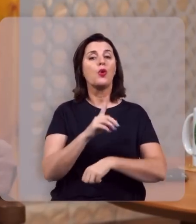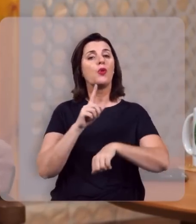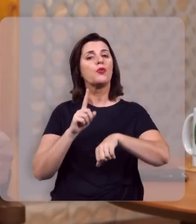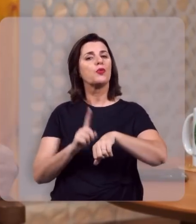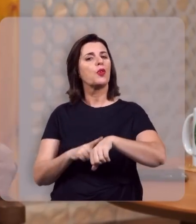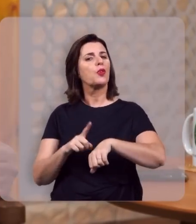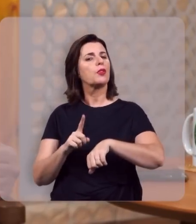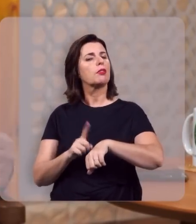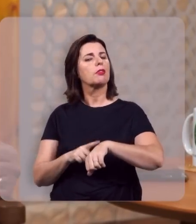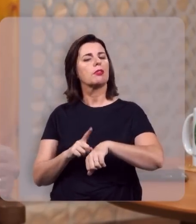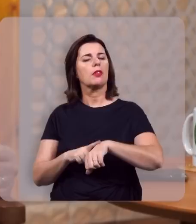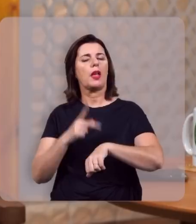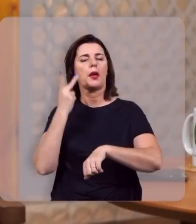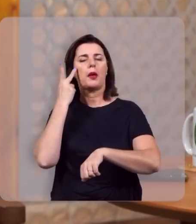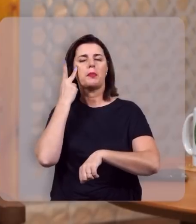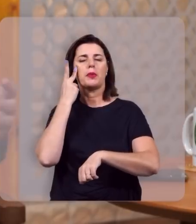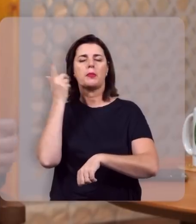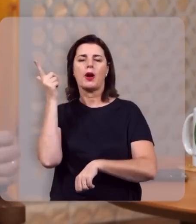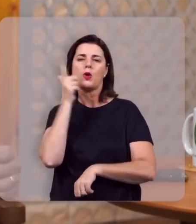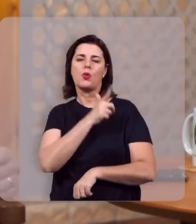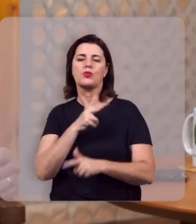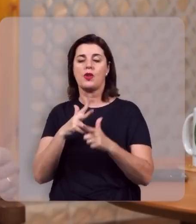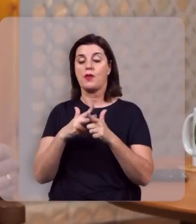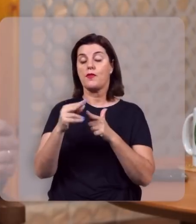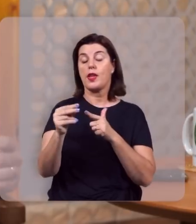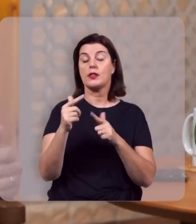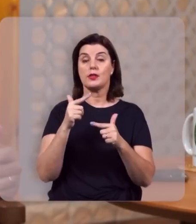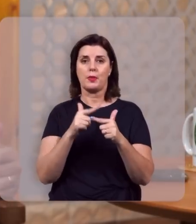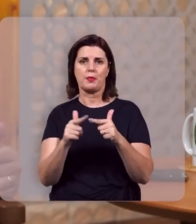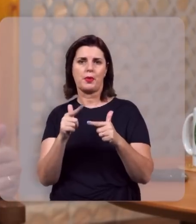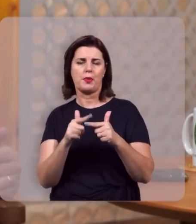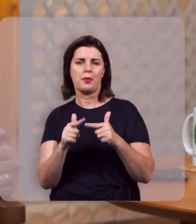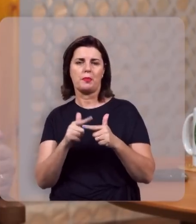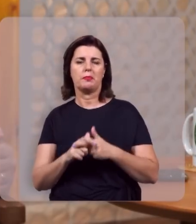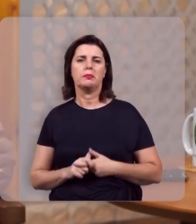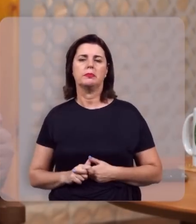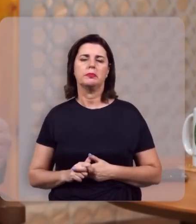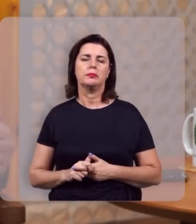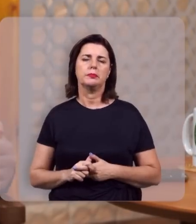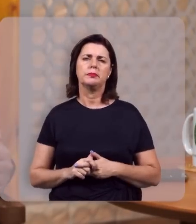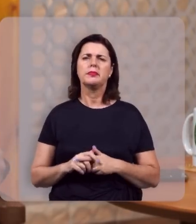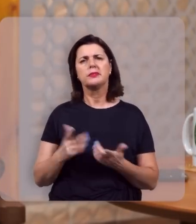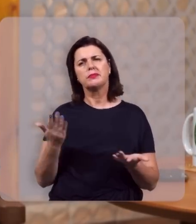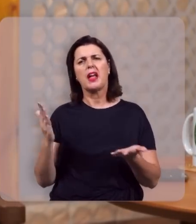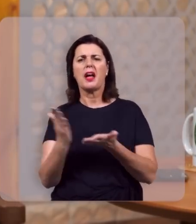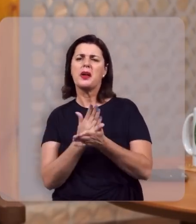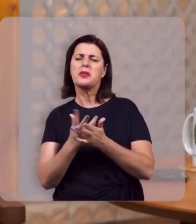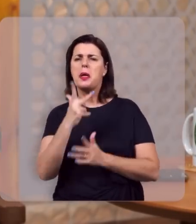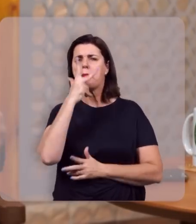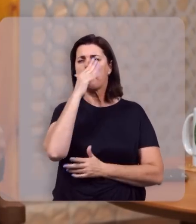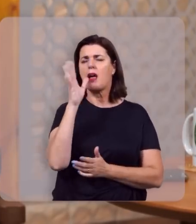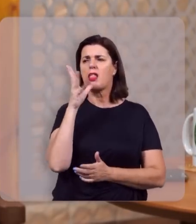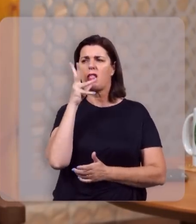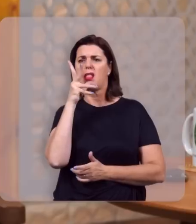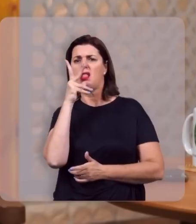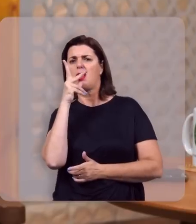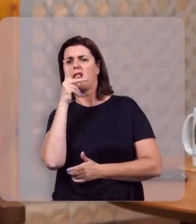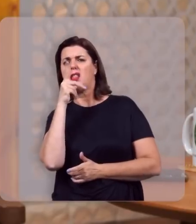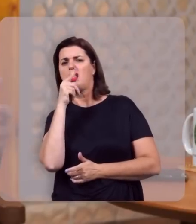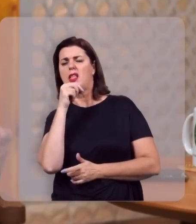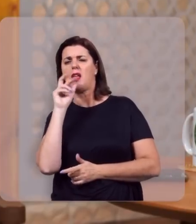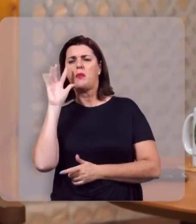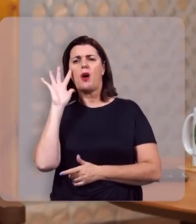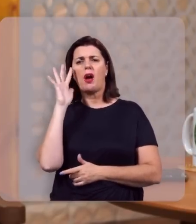uma nova disposição para lidar com essas circunstâncias. E por mais que pareça que